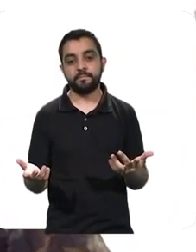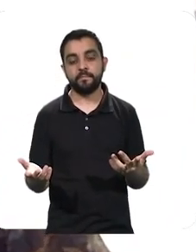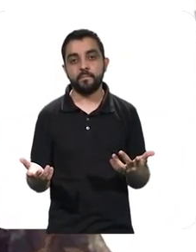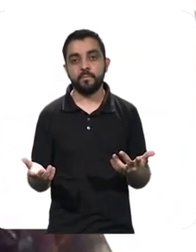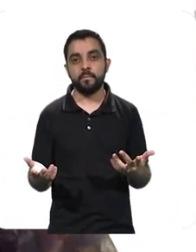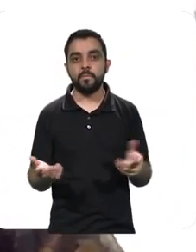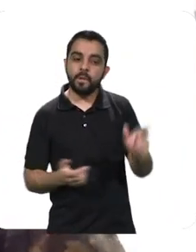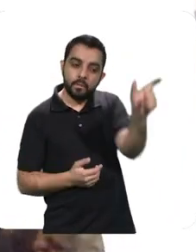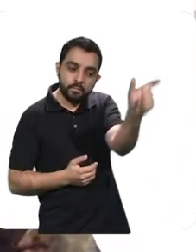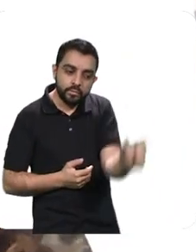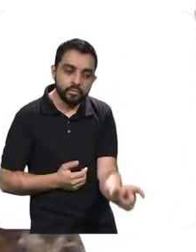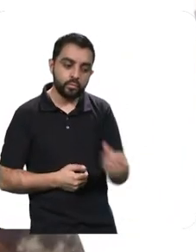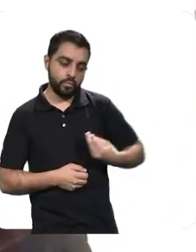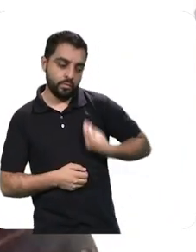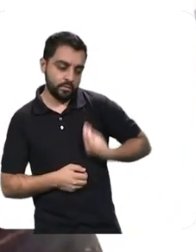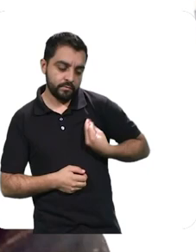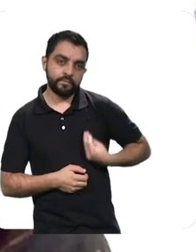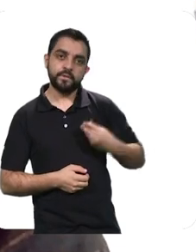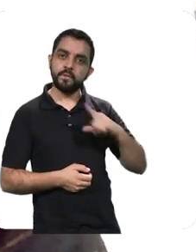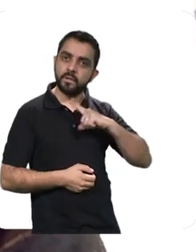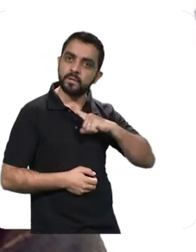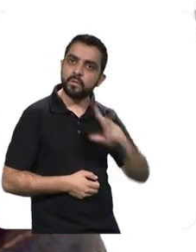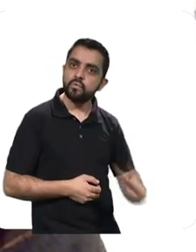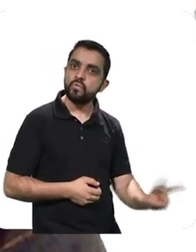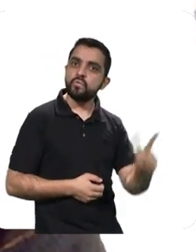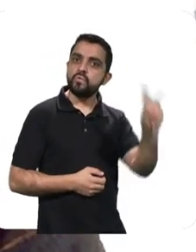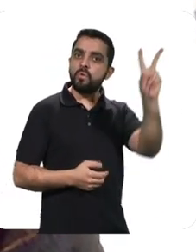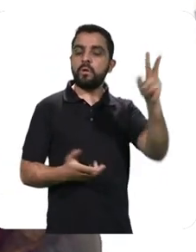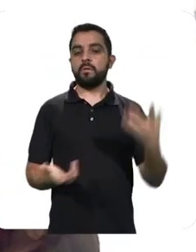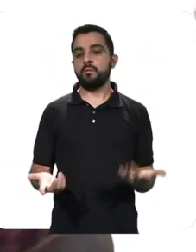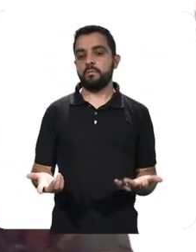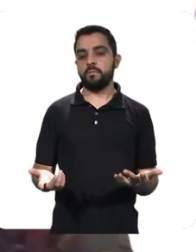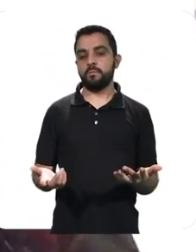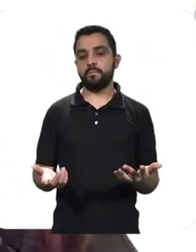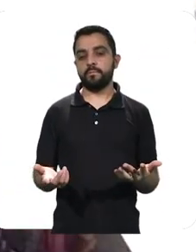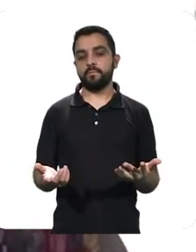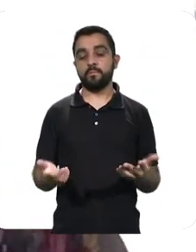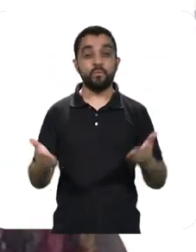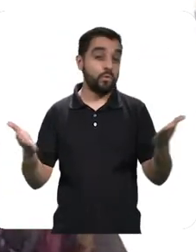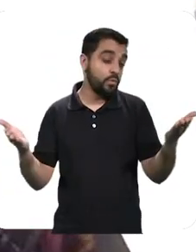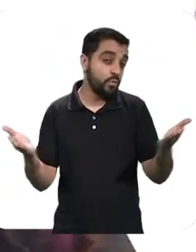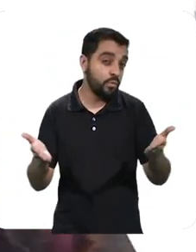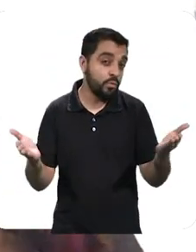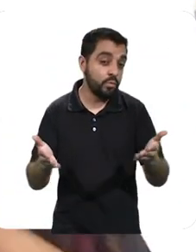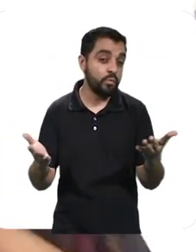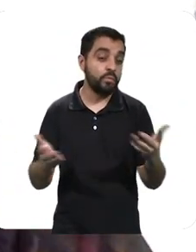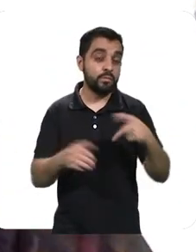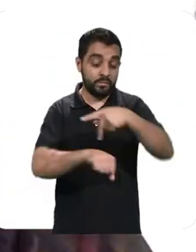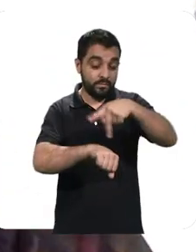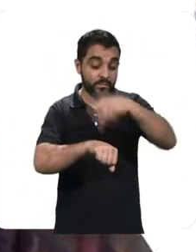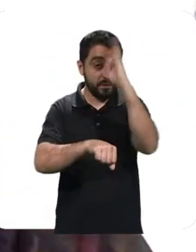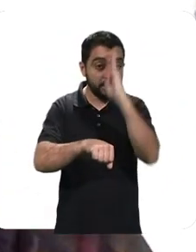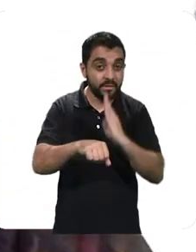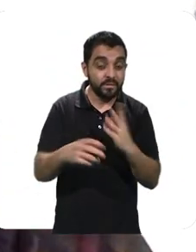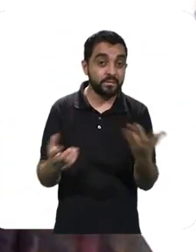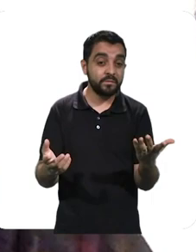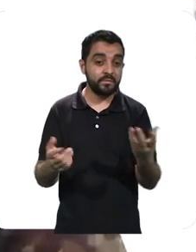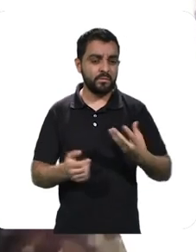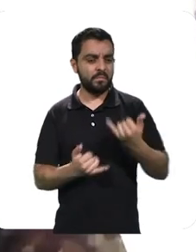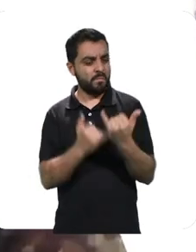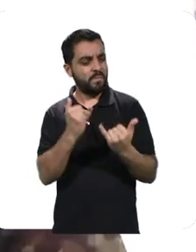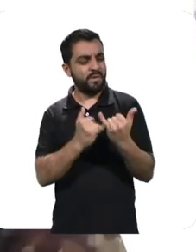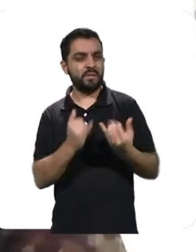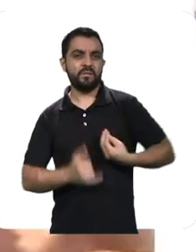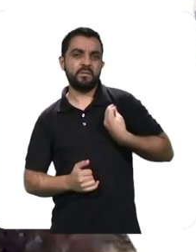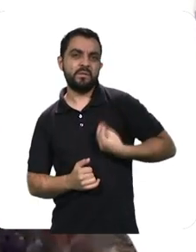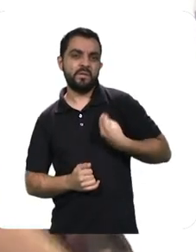qualquer vida. Então, ela tem um significado. Infelizmente, a gente vive um país